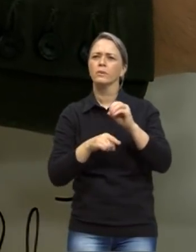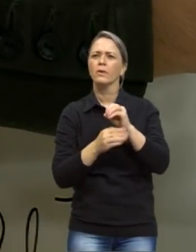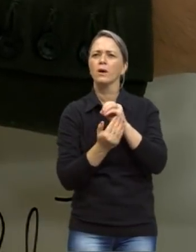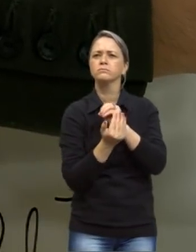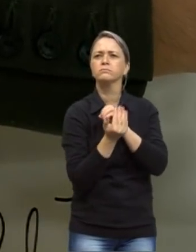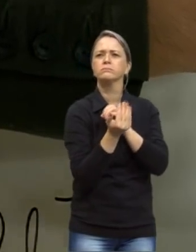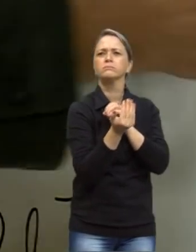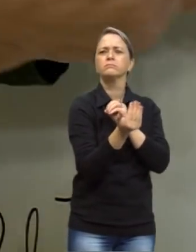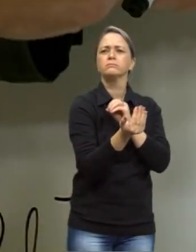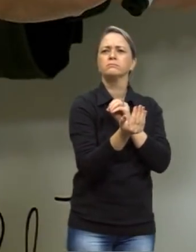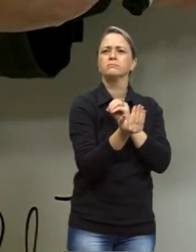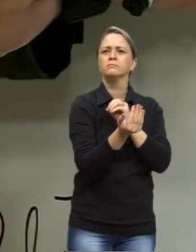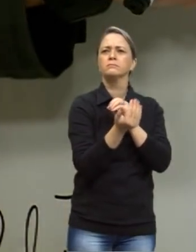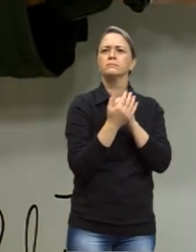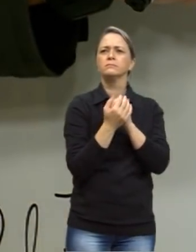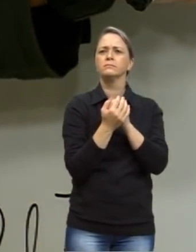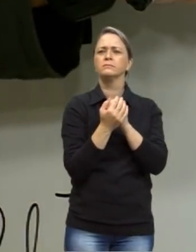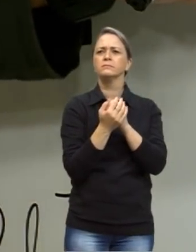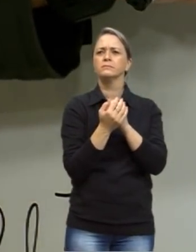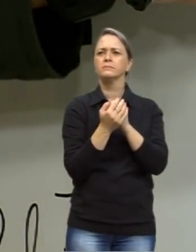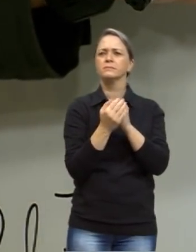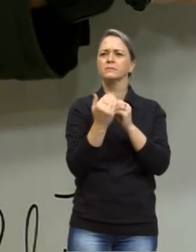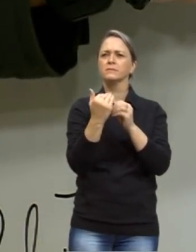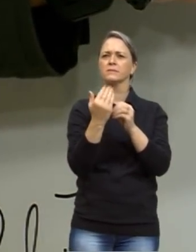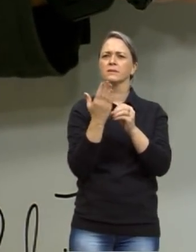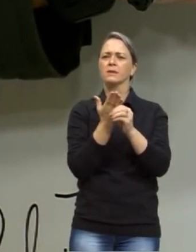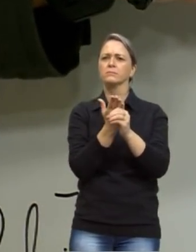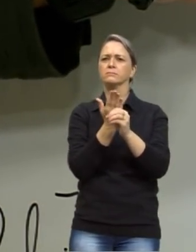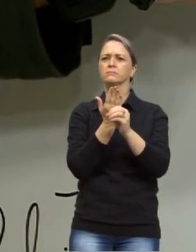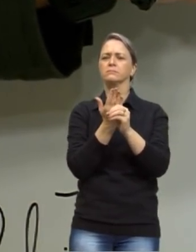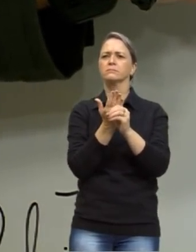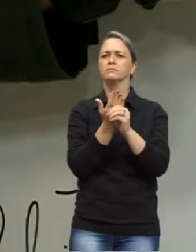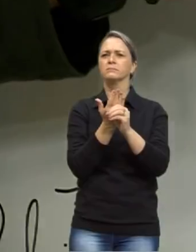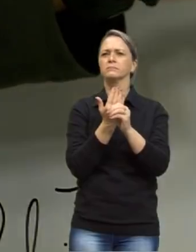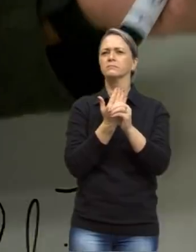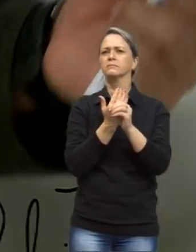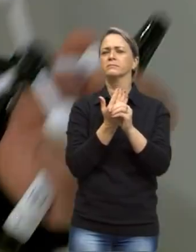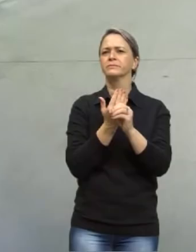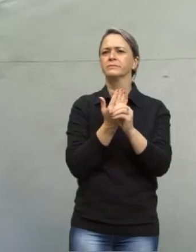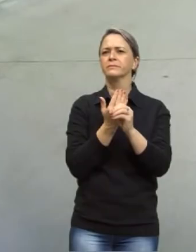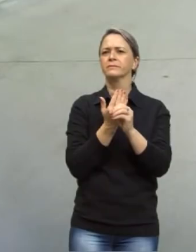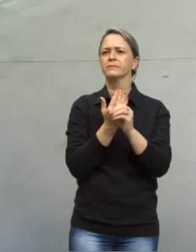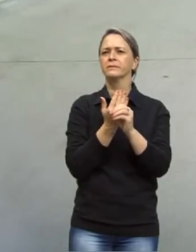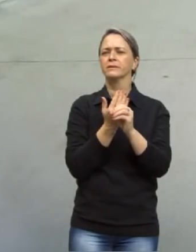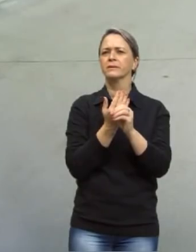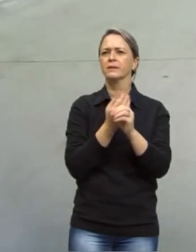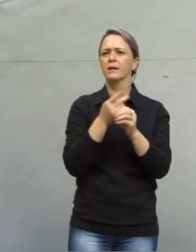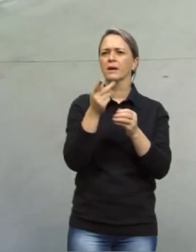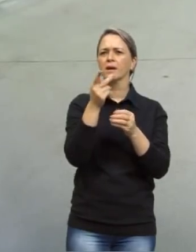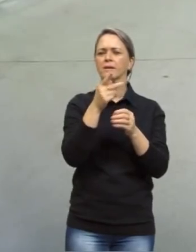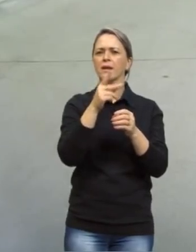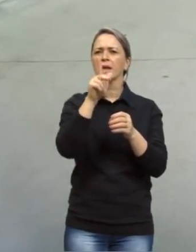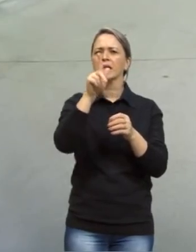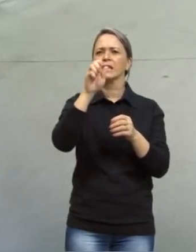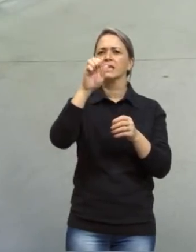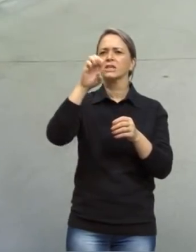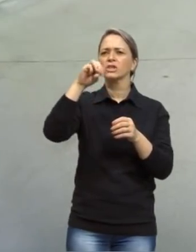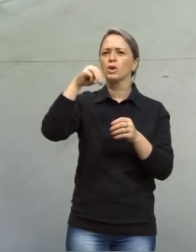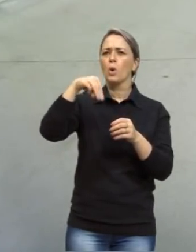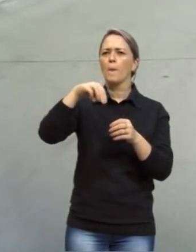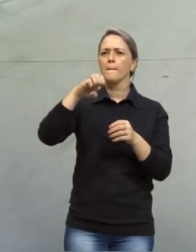tracejada que a gente chama e esse aqui está para frente essa daqui é a geometria que a gente chama